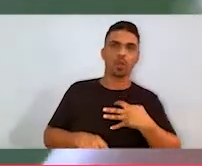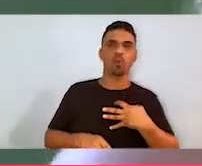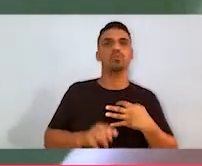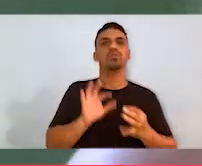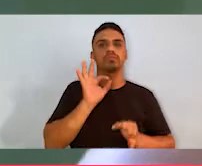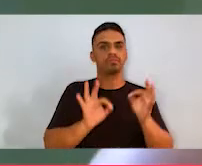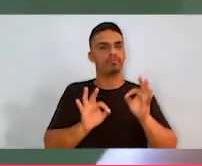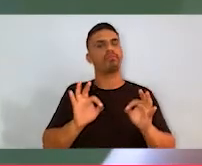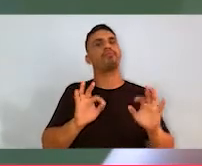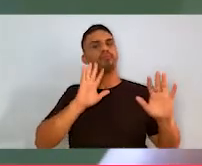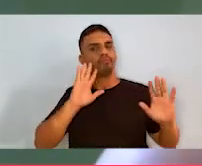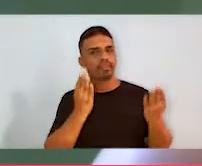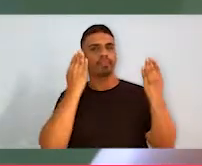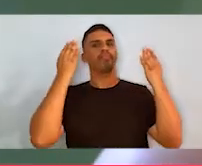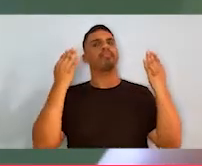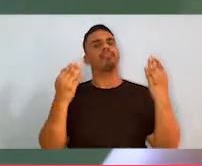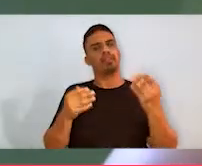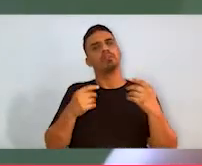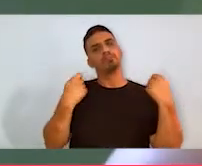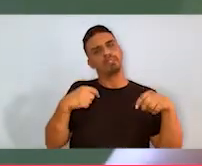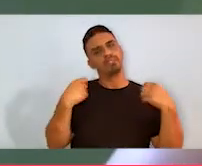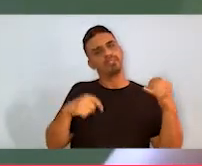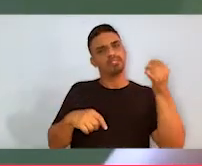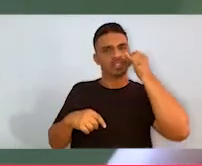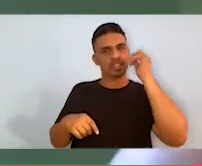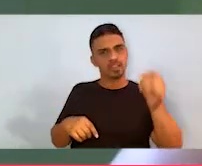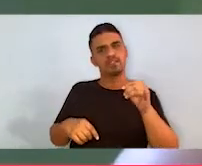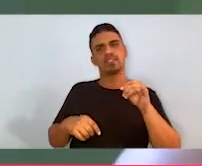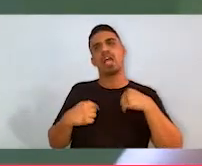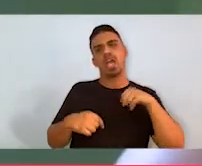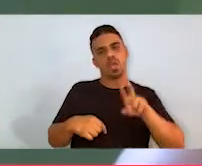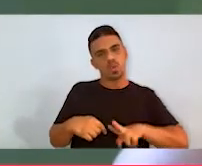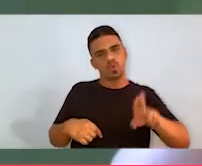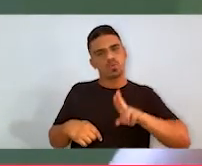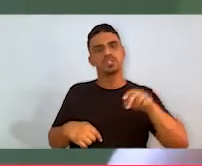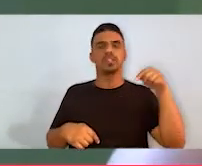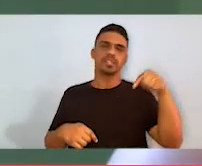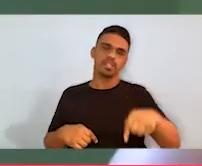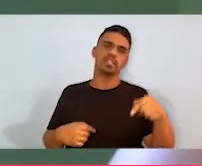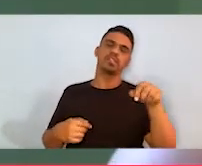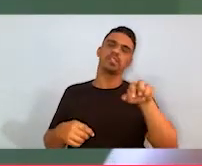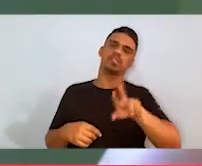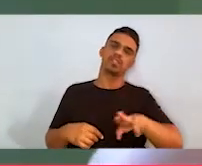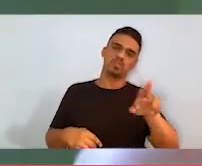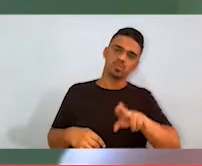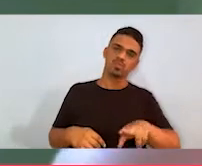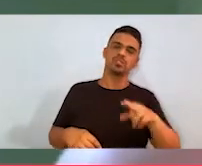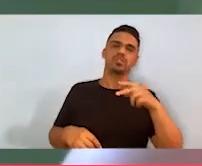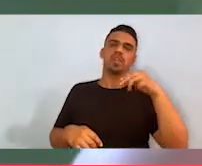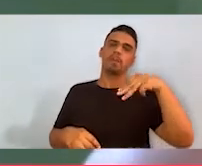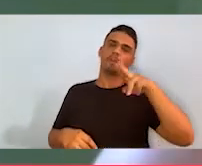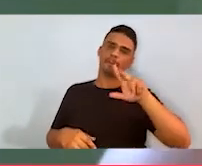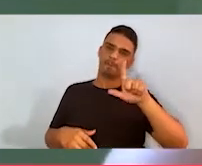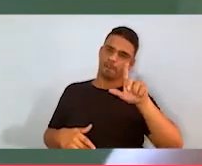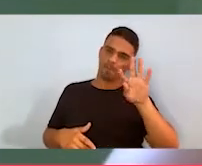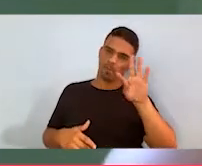chegar a falar, não, eu falei que eu fiz tudo em pixel, mas eu usei uns gradientes, usei umas brushes, usei